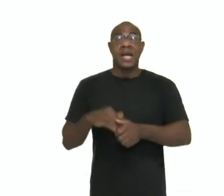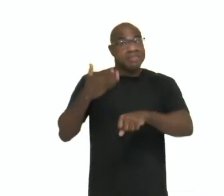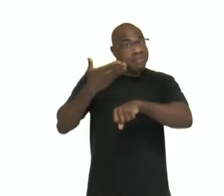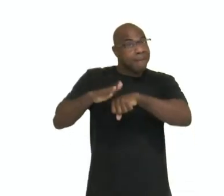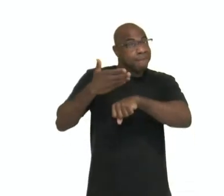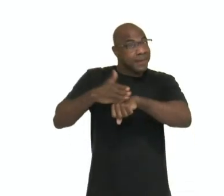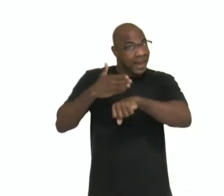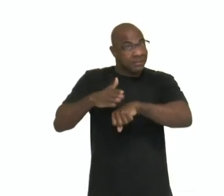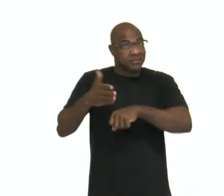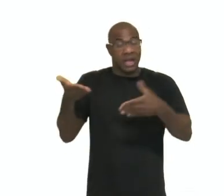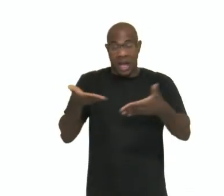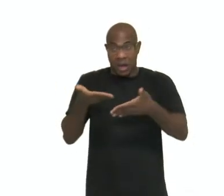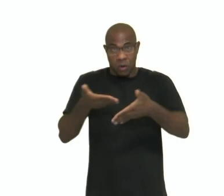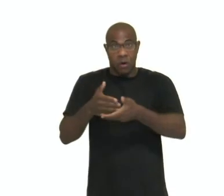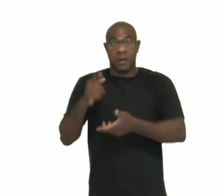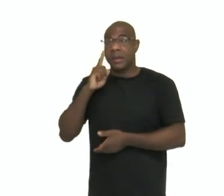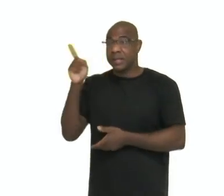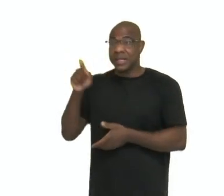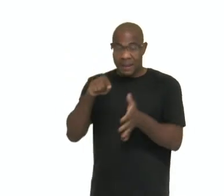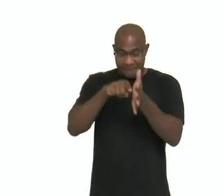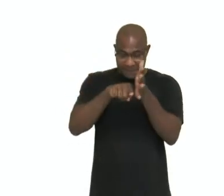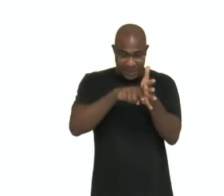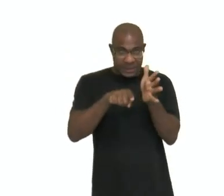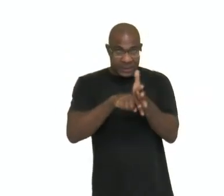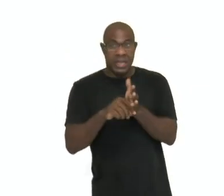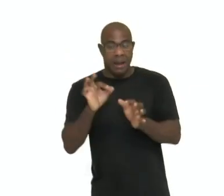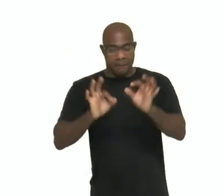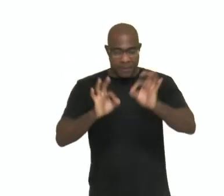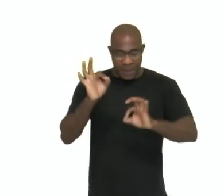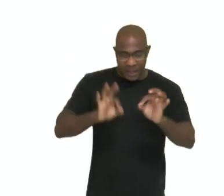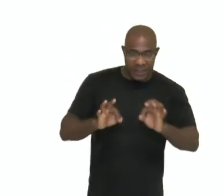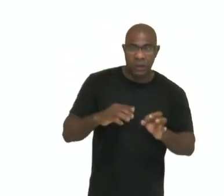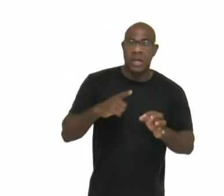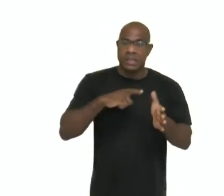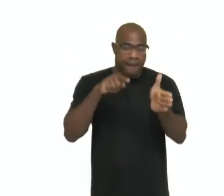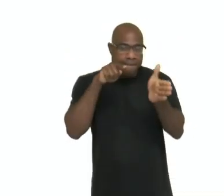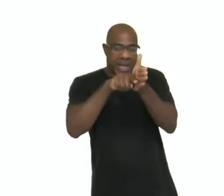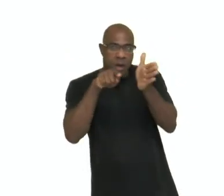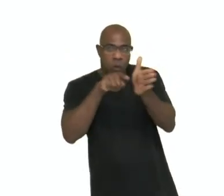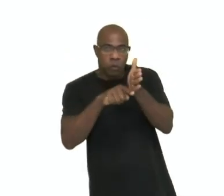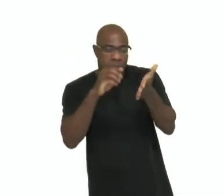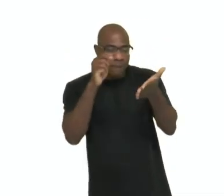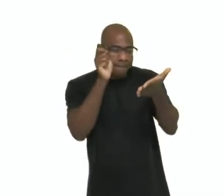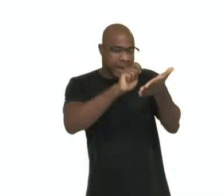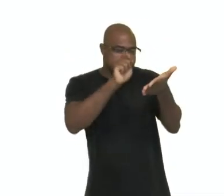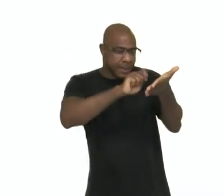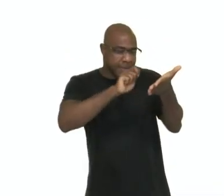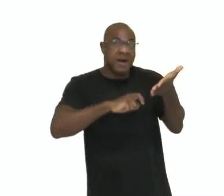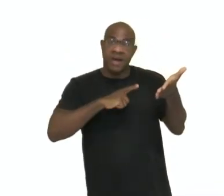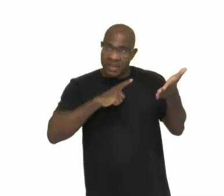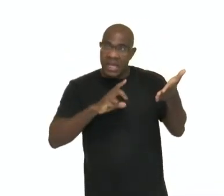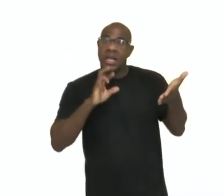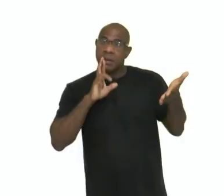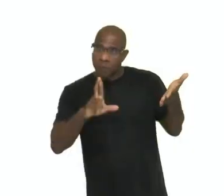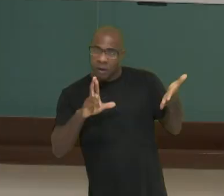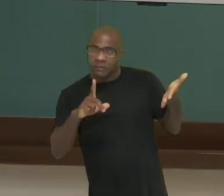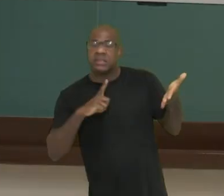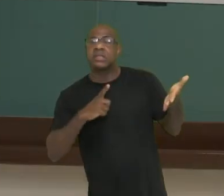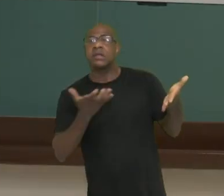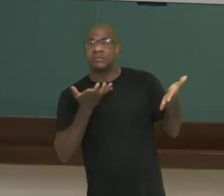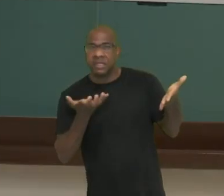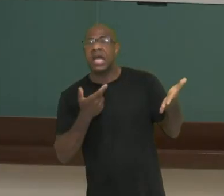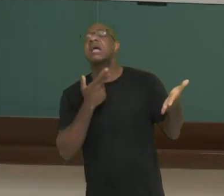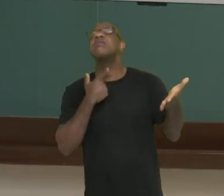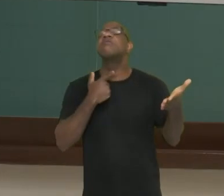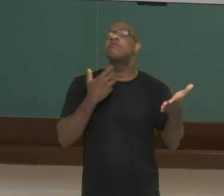revisão sobre essa preparação, ver as perguntas, se elas vão ter a resposta que a gente deseja, então tem que haver